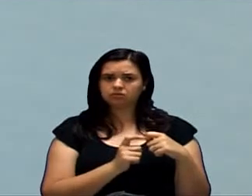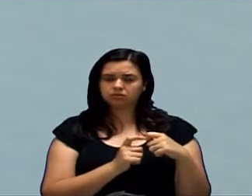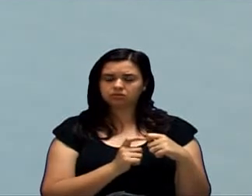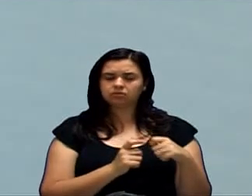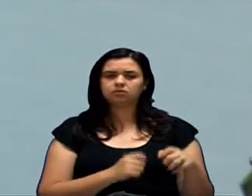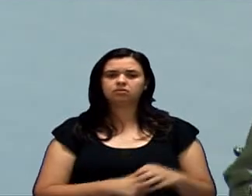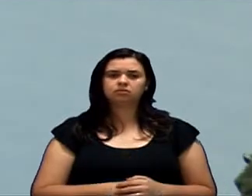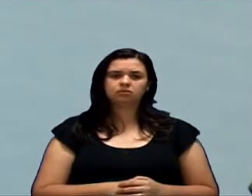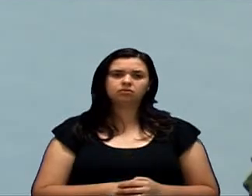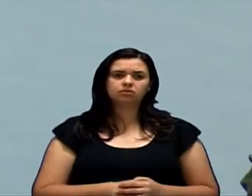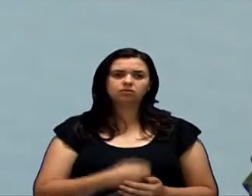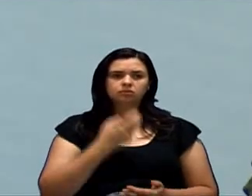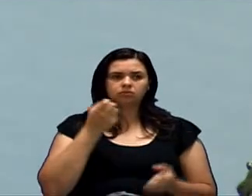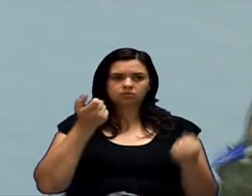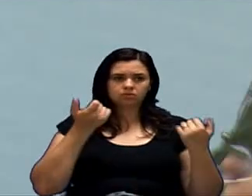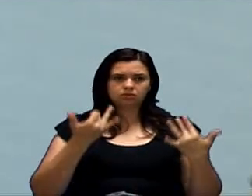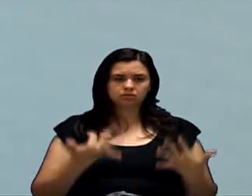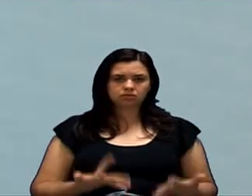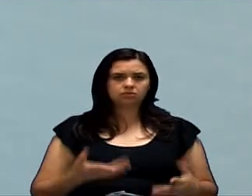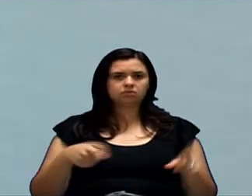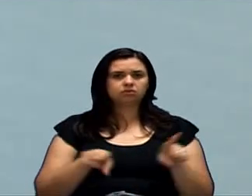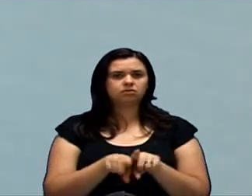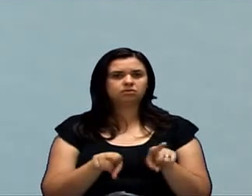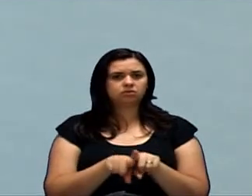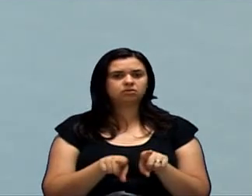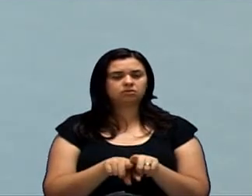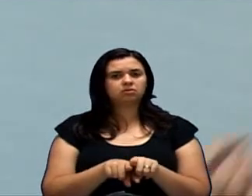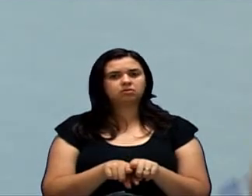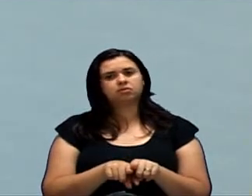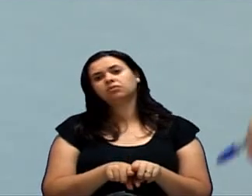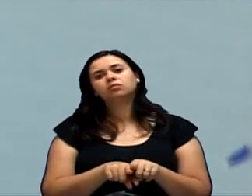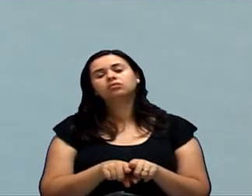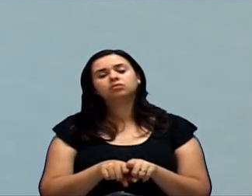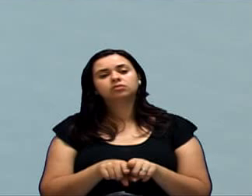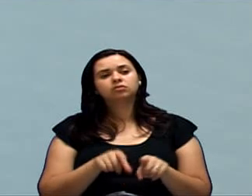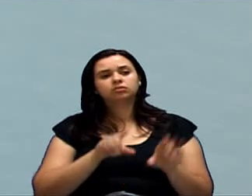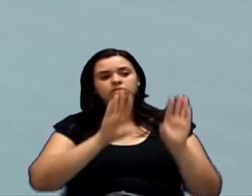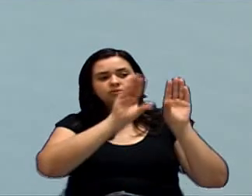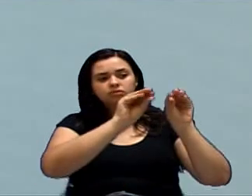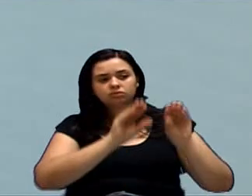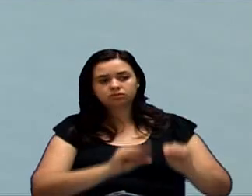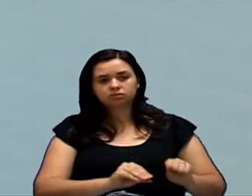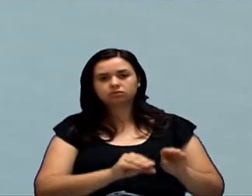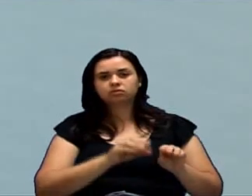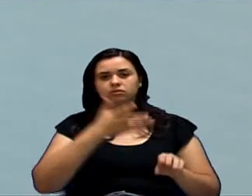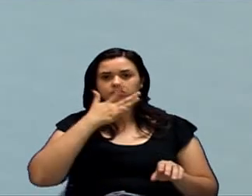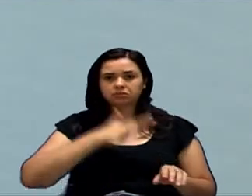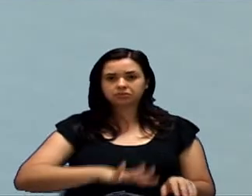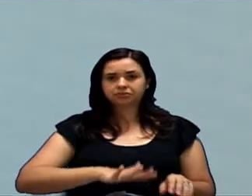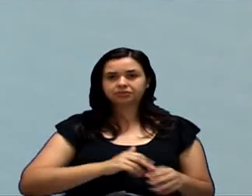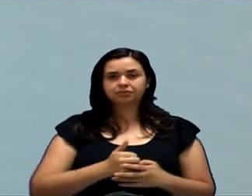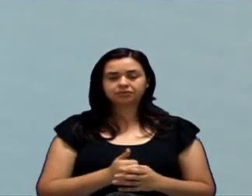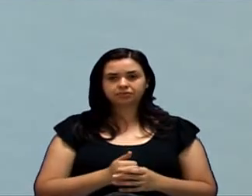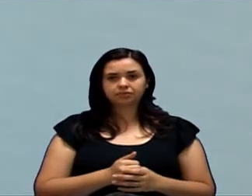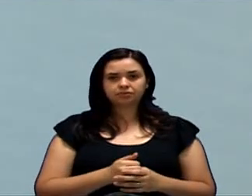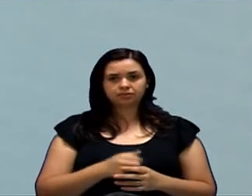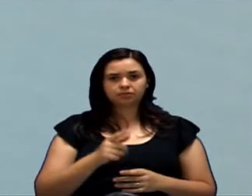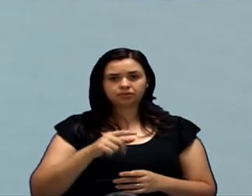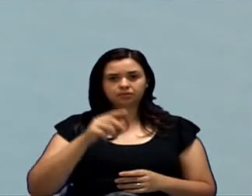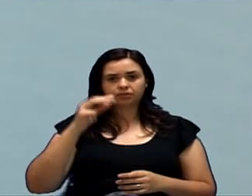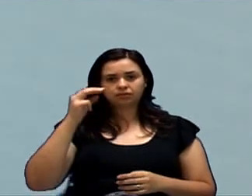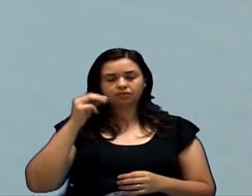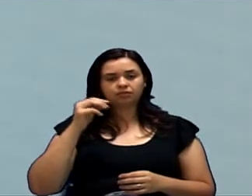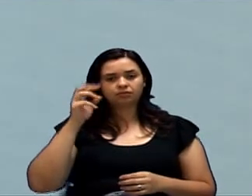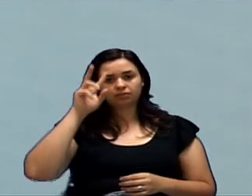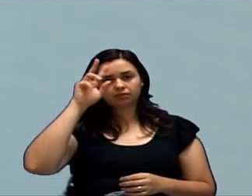brasileira médica, onde diz, inclusive, que a pedofilia não só, né, é um transtorno e um desvio